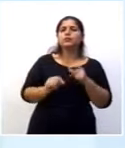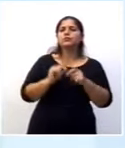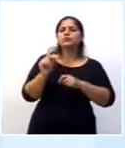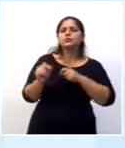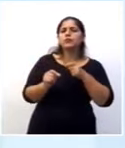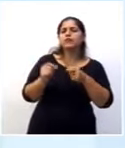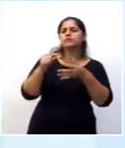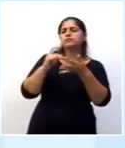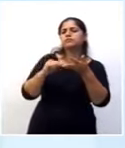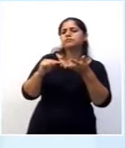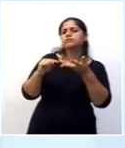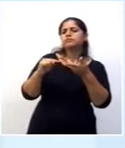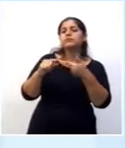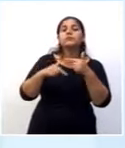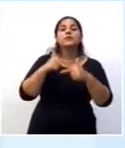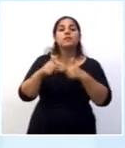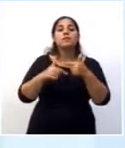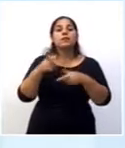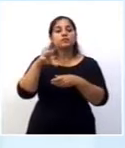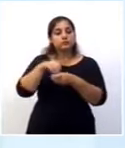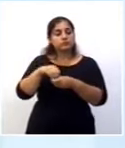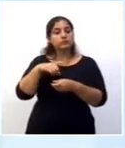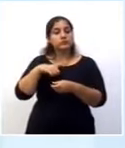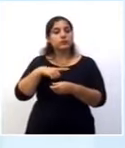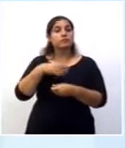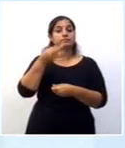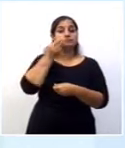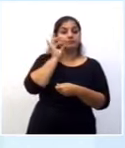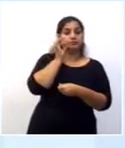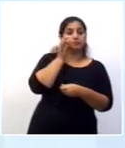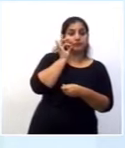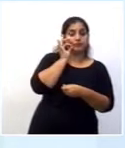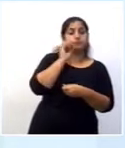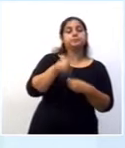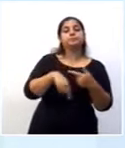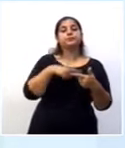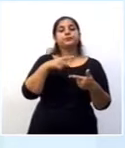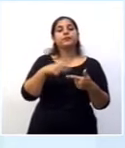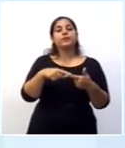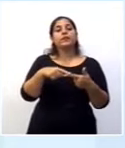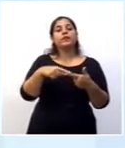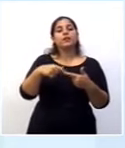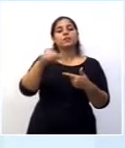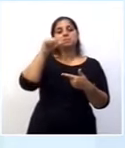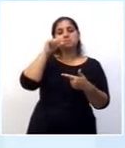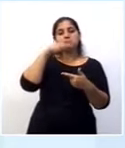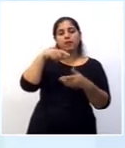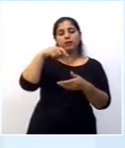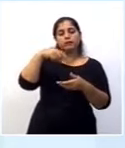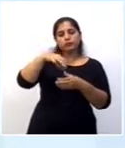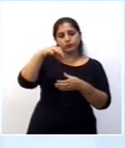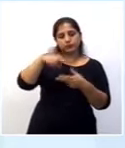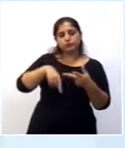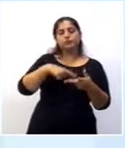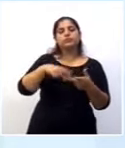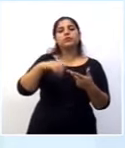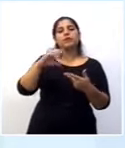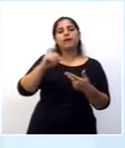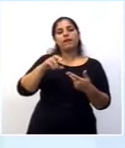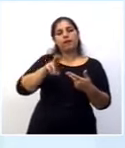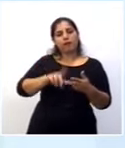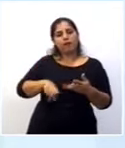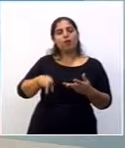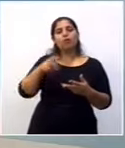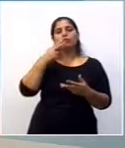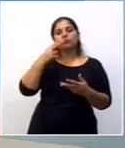quais são essas atividades. Então, nós vamos ter o café, o mate, o cacau, o fumo,